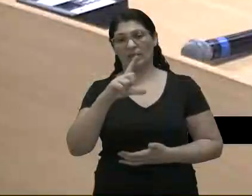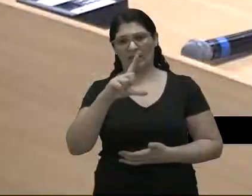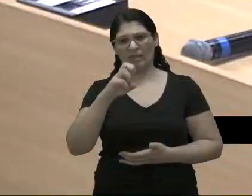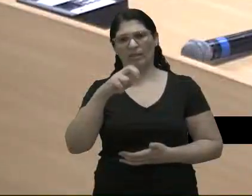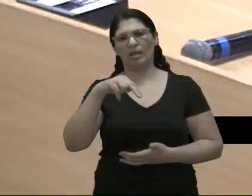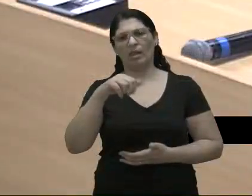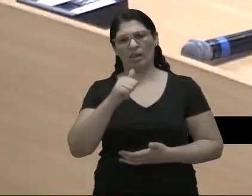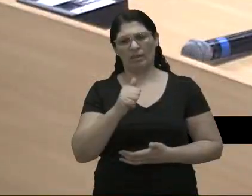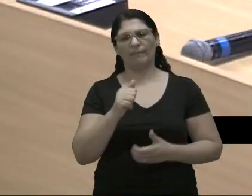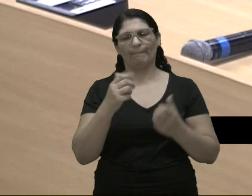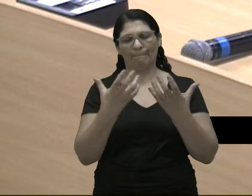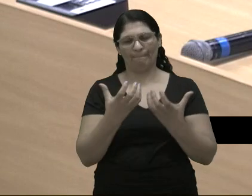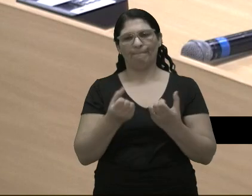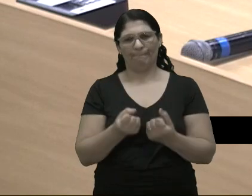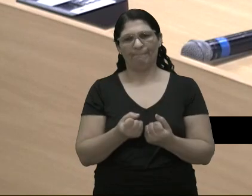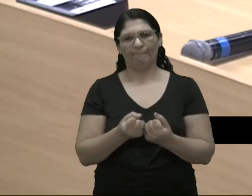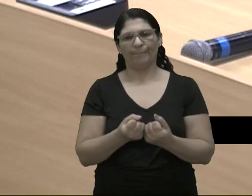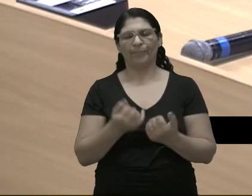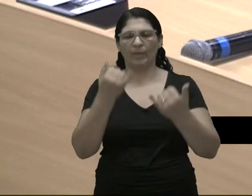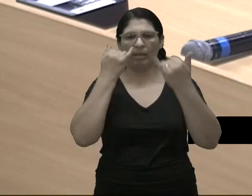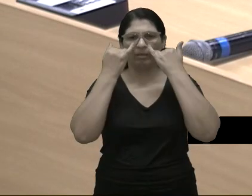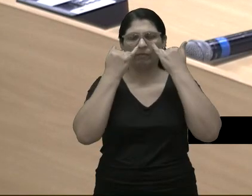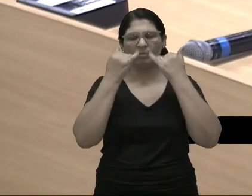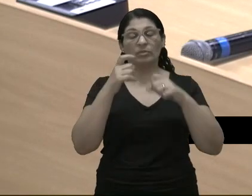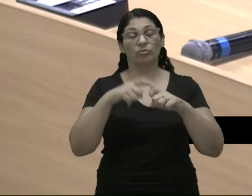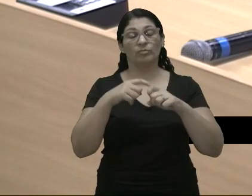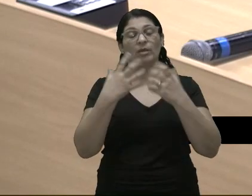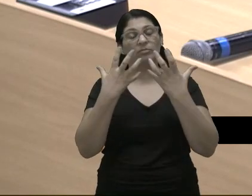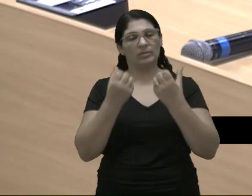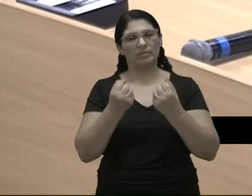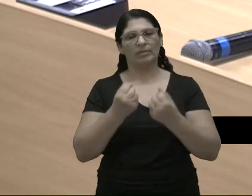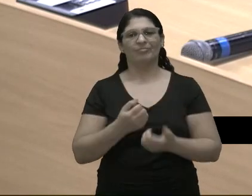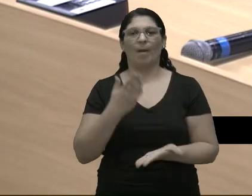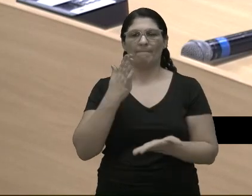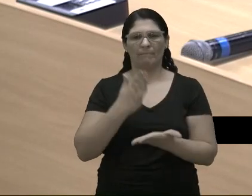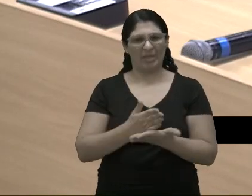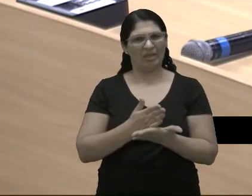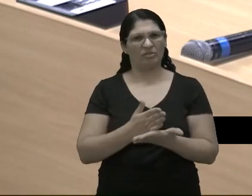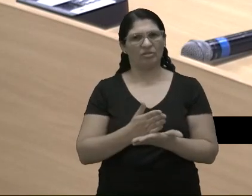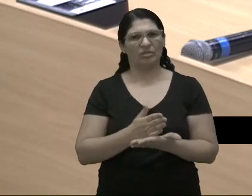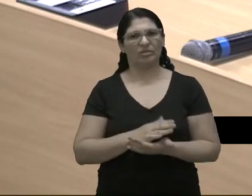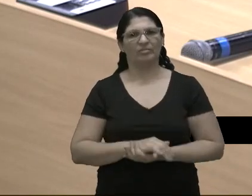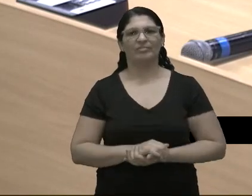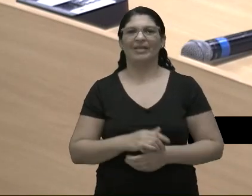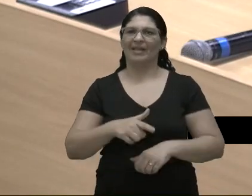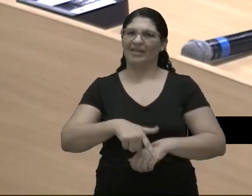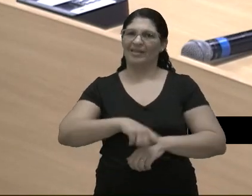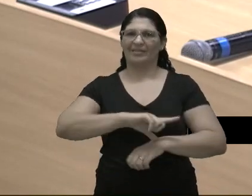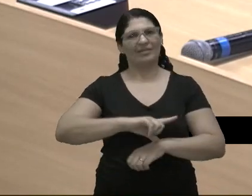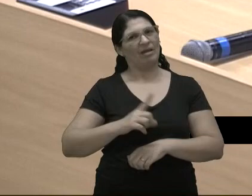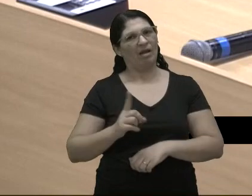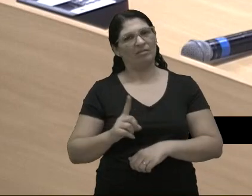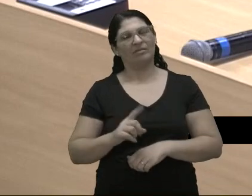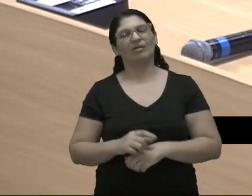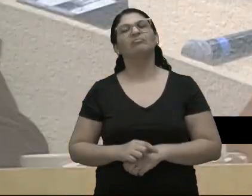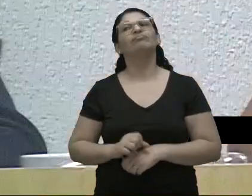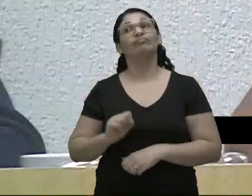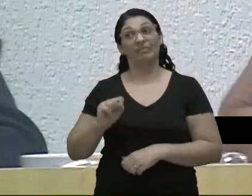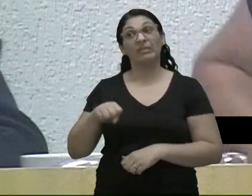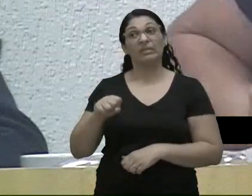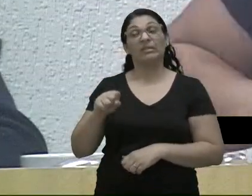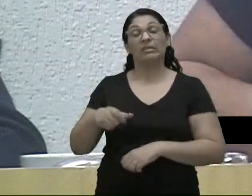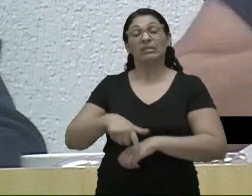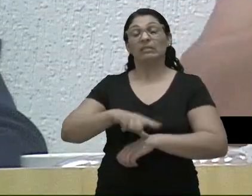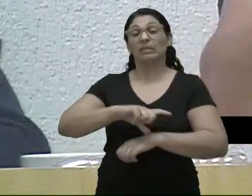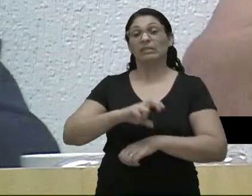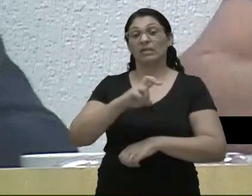a informação que os médicos tinham recebido. 50%. Então não está atrasado, vereadora? Não, está atrasado. 50%